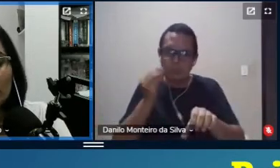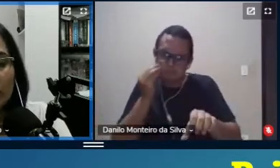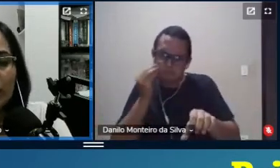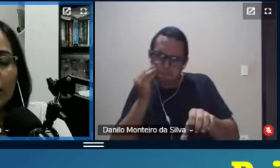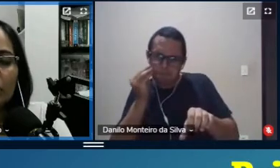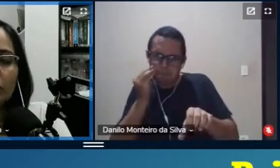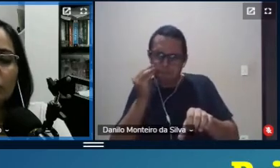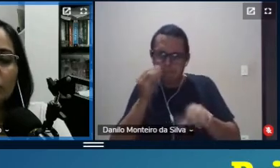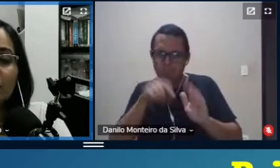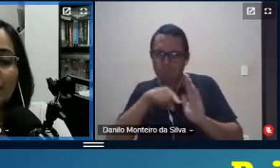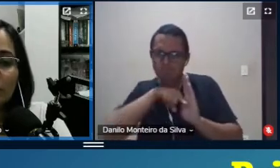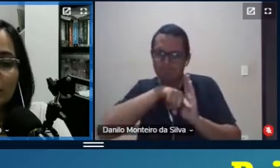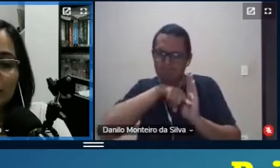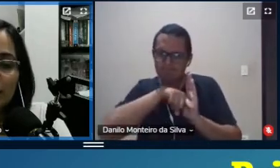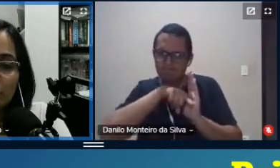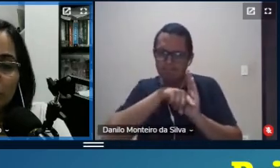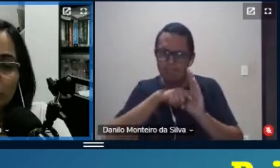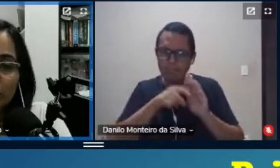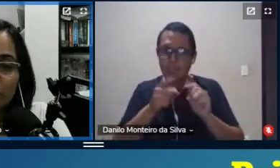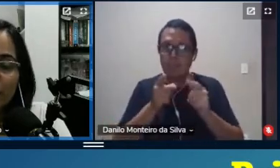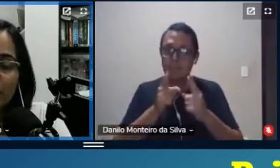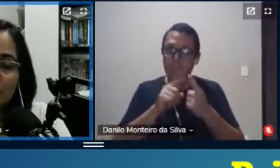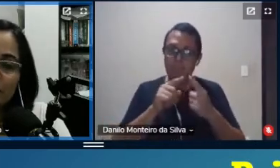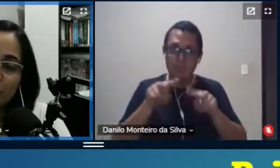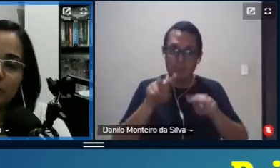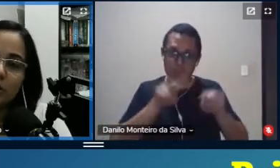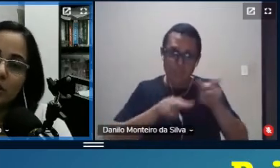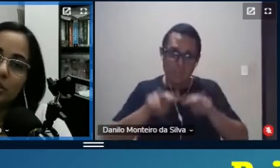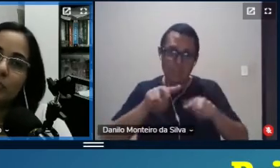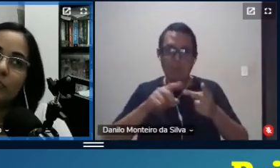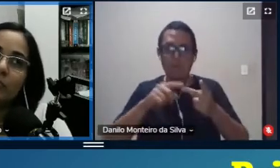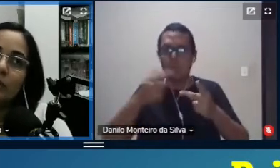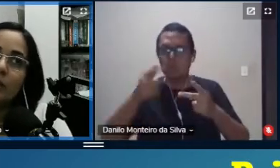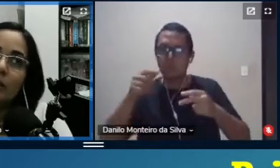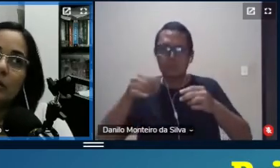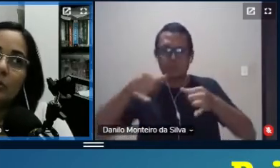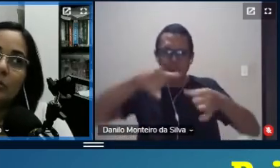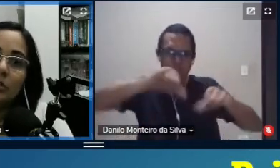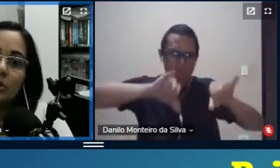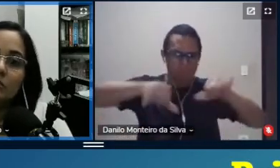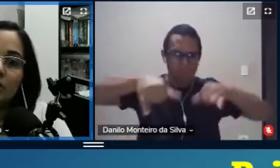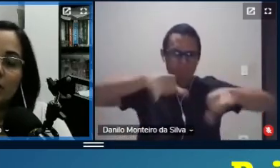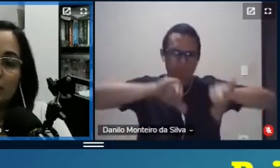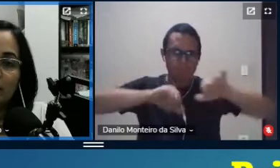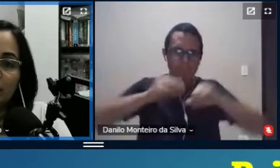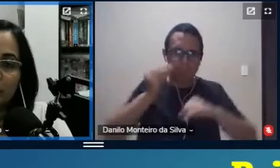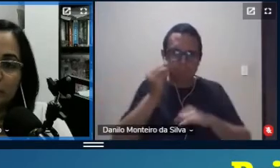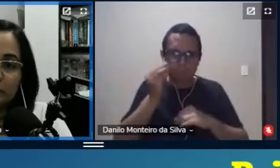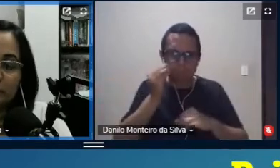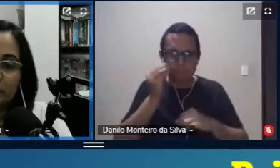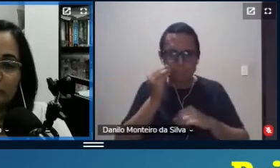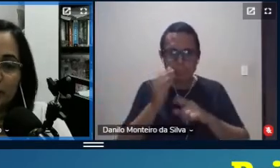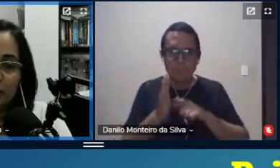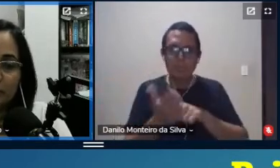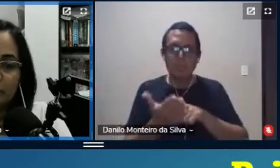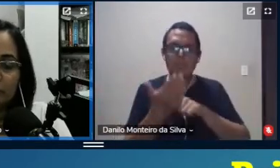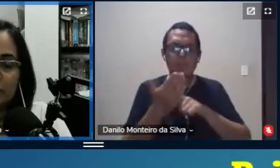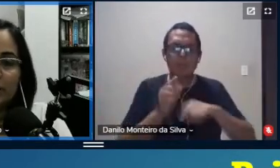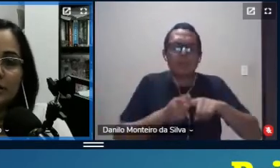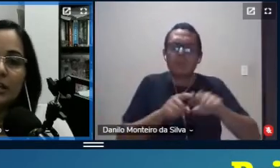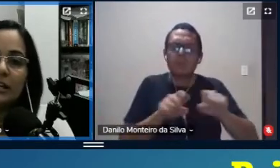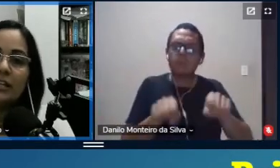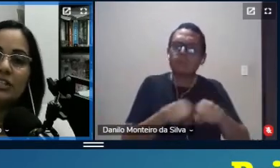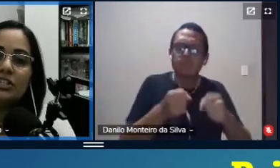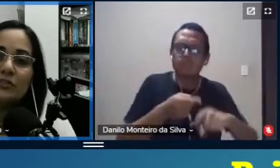inspeção visual, alguns ensaios químicos que vai dizer pra gente o motivo daquela quebra, tá?